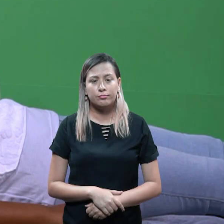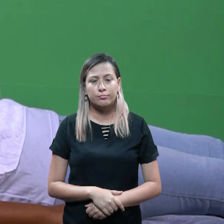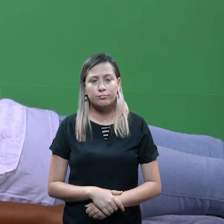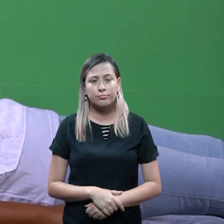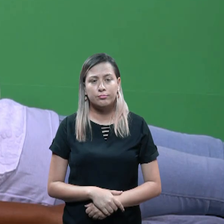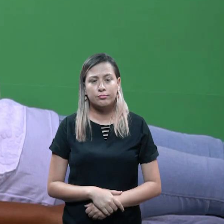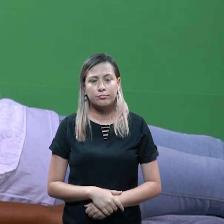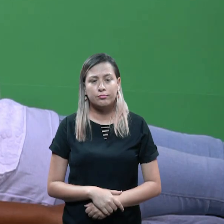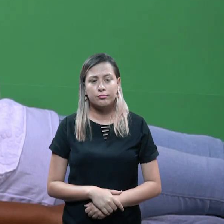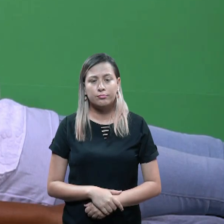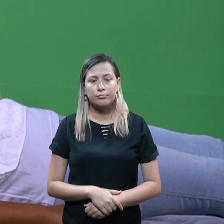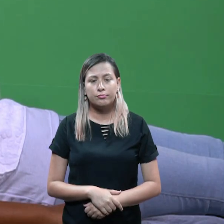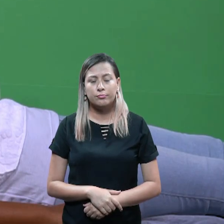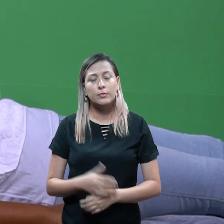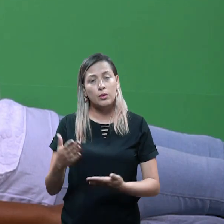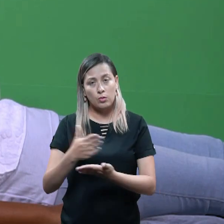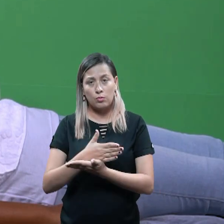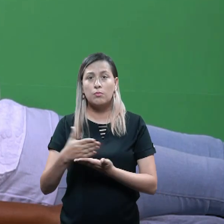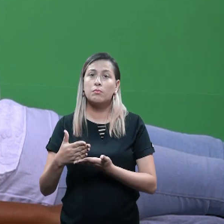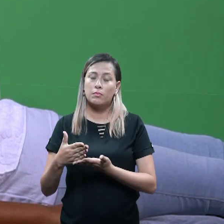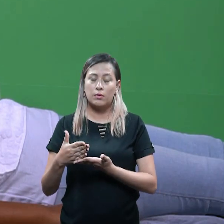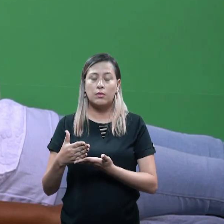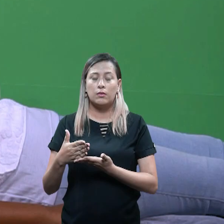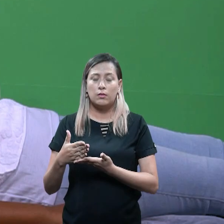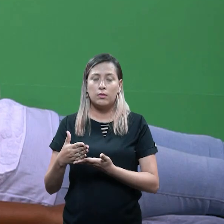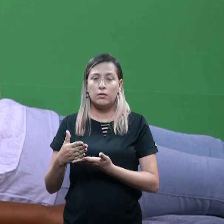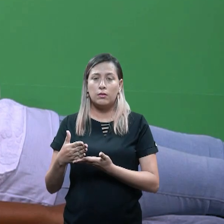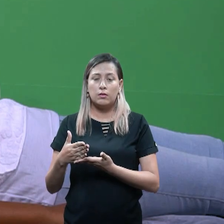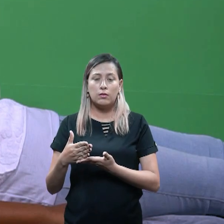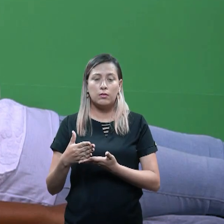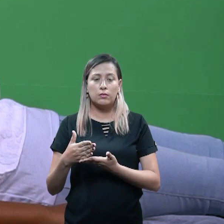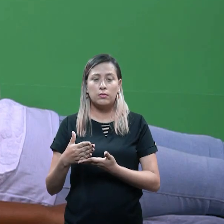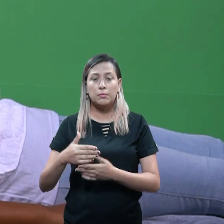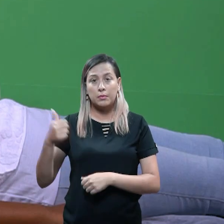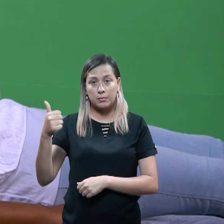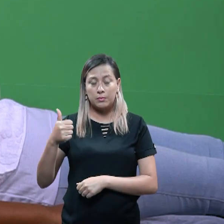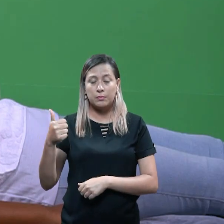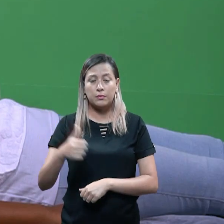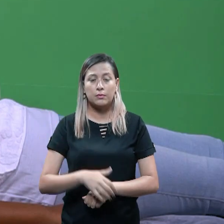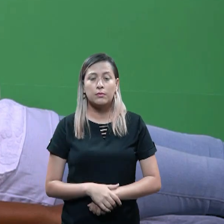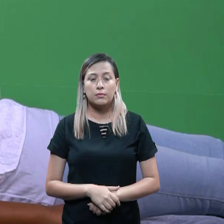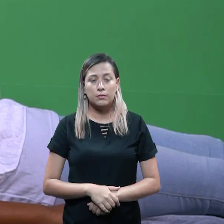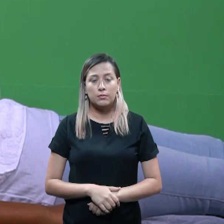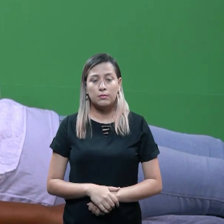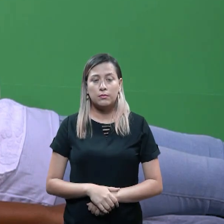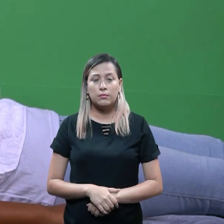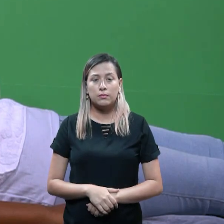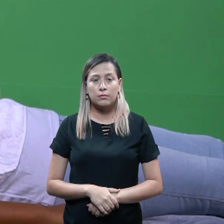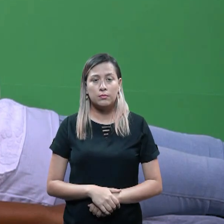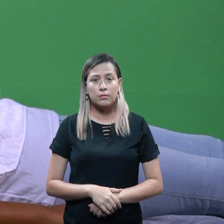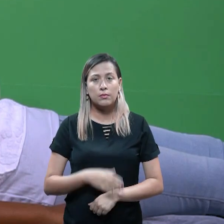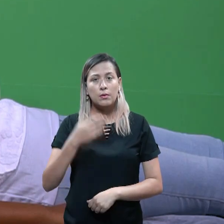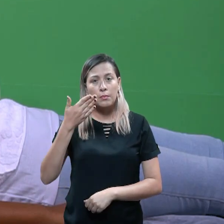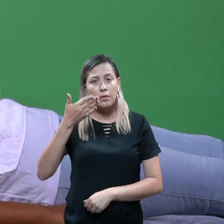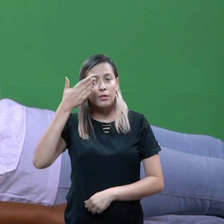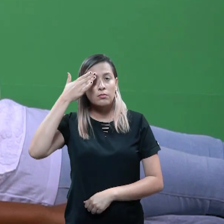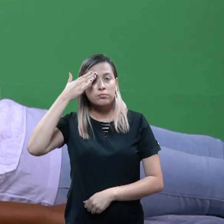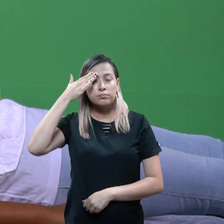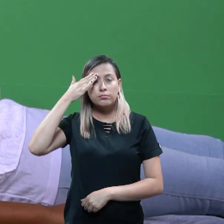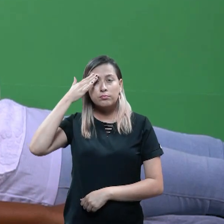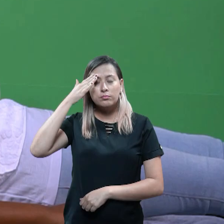pela primeira que foi colocada. Aí você coloca sobre a sobrancelha, deixa passar lá